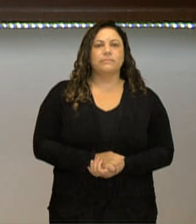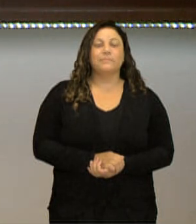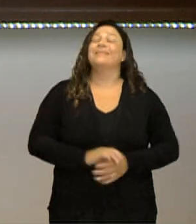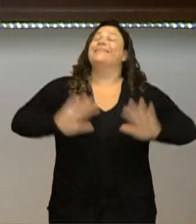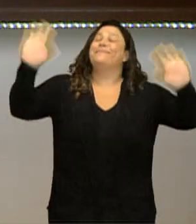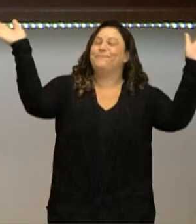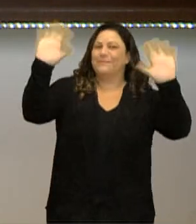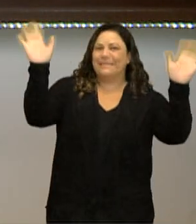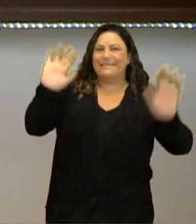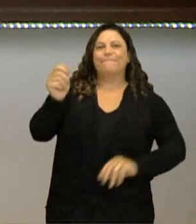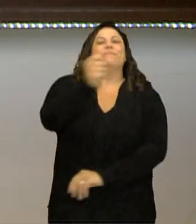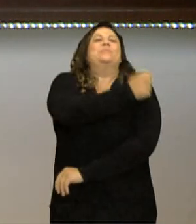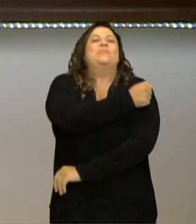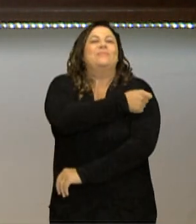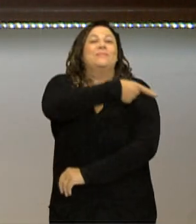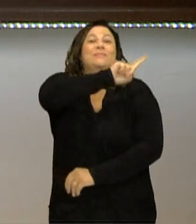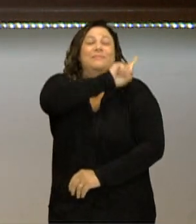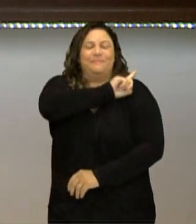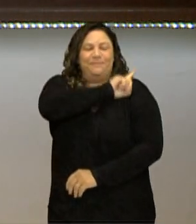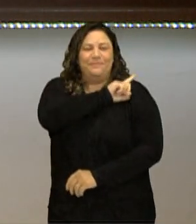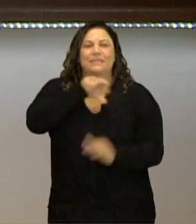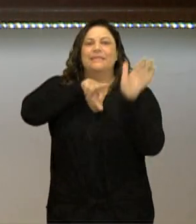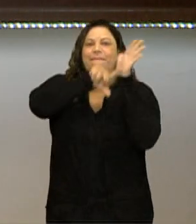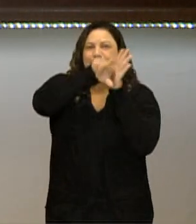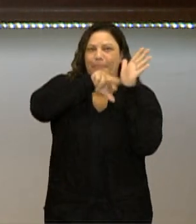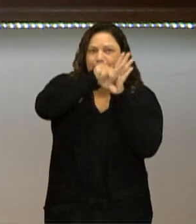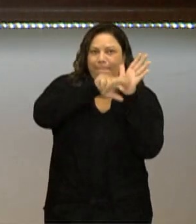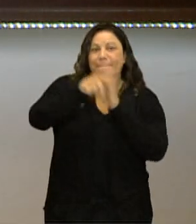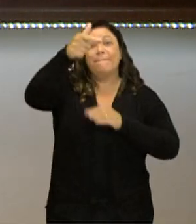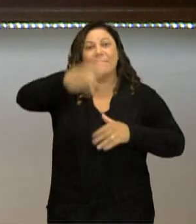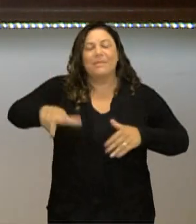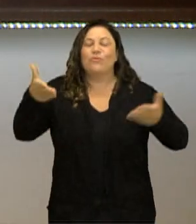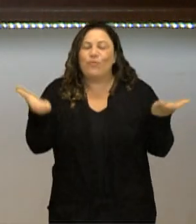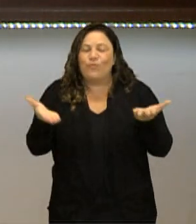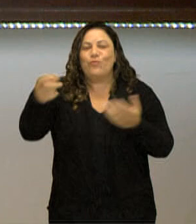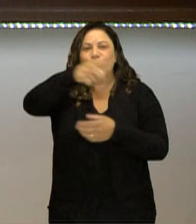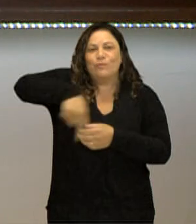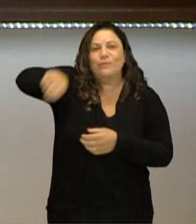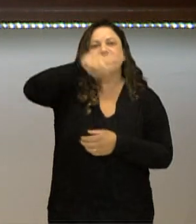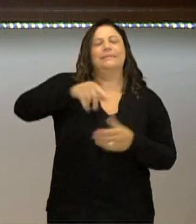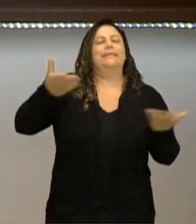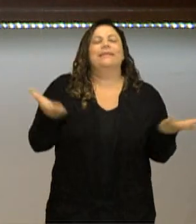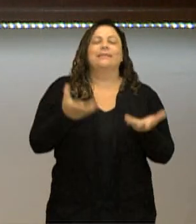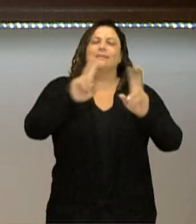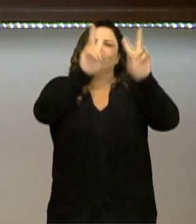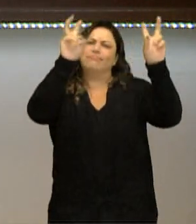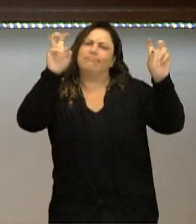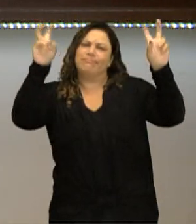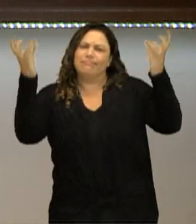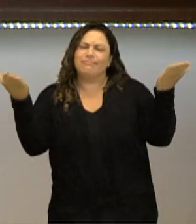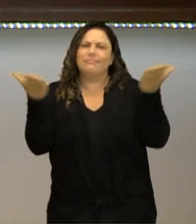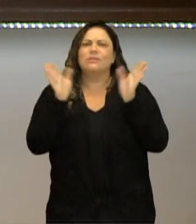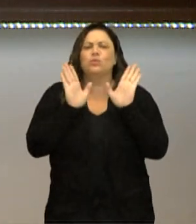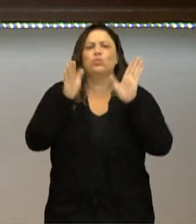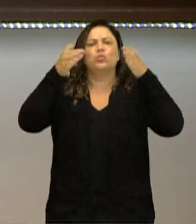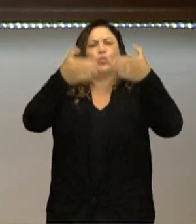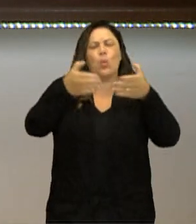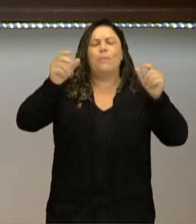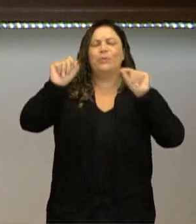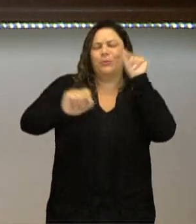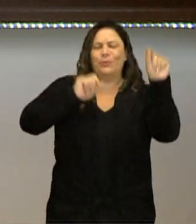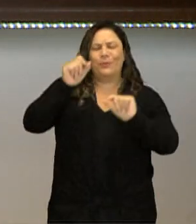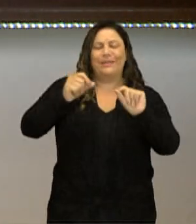Olá, alunos da primeira série Biologia, mais uma vez com vocês, trabalhando questões. E o objetivo dessa aula é conhecer o